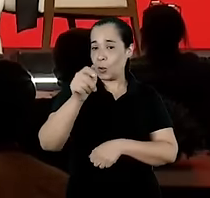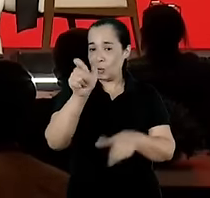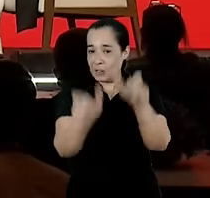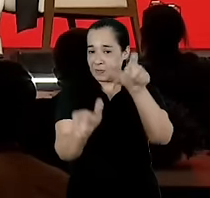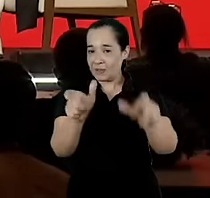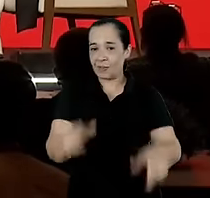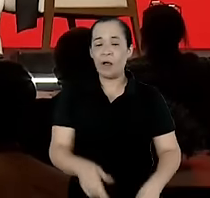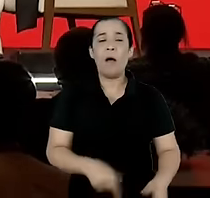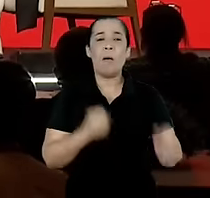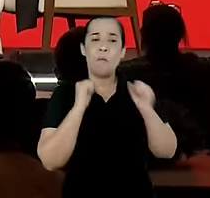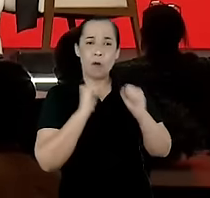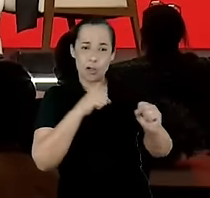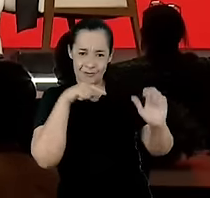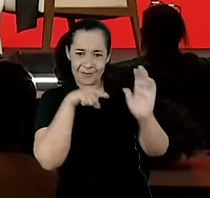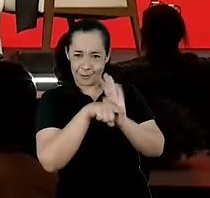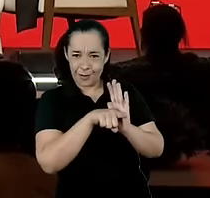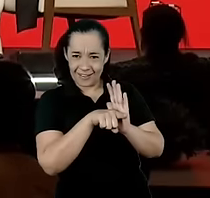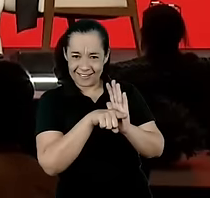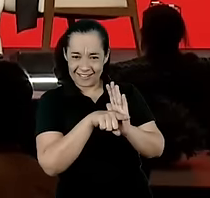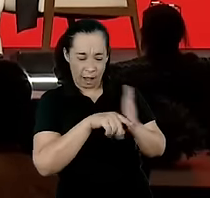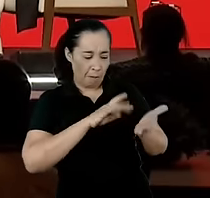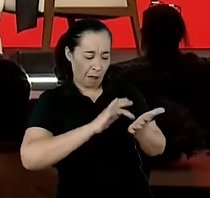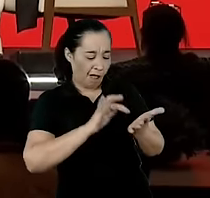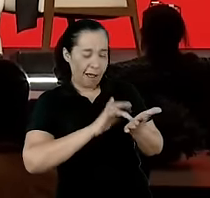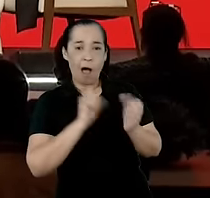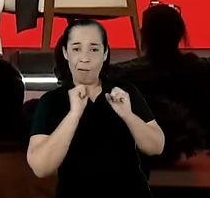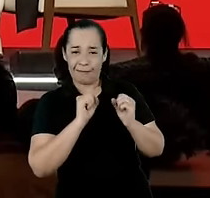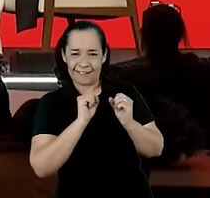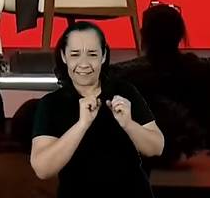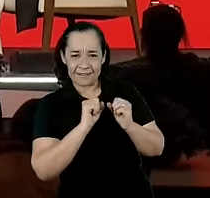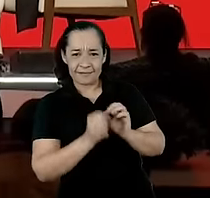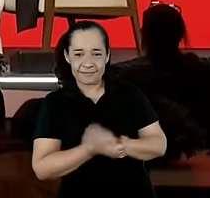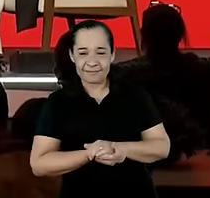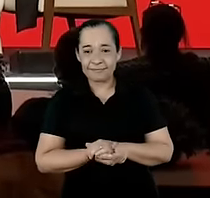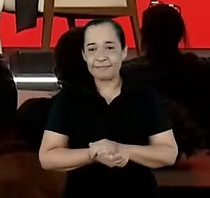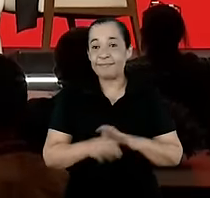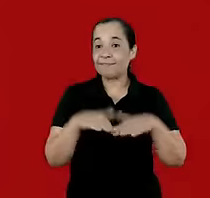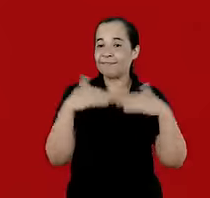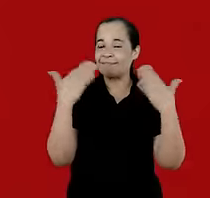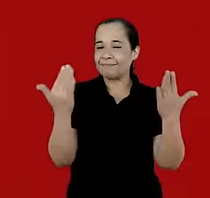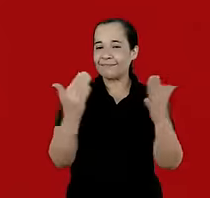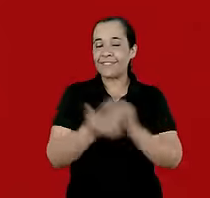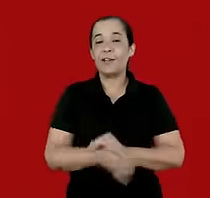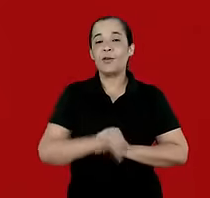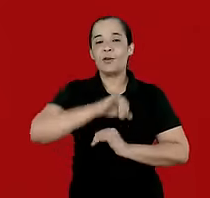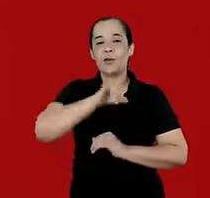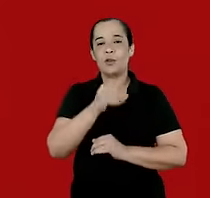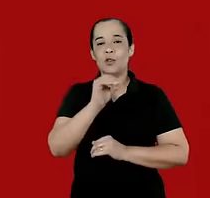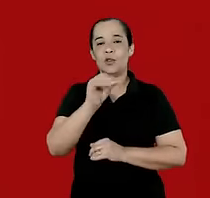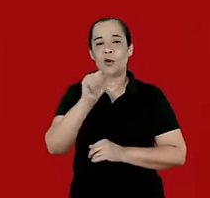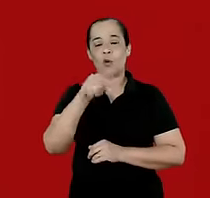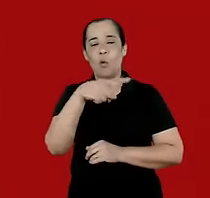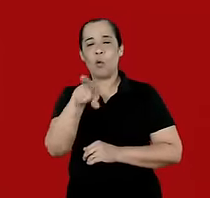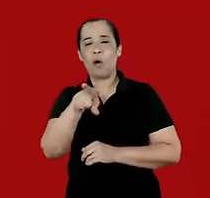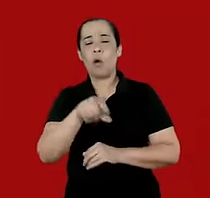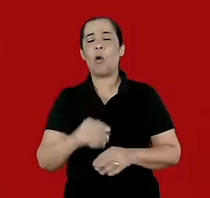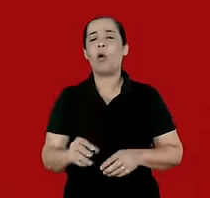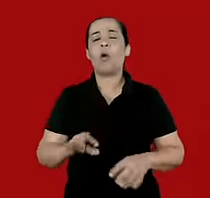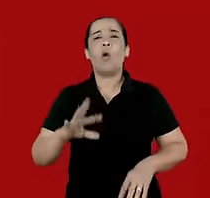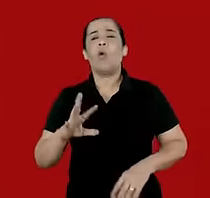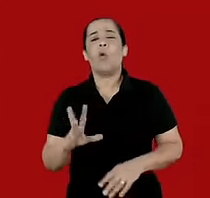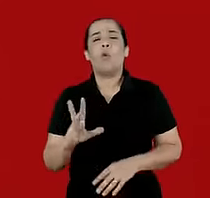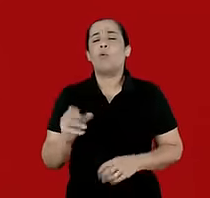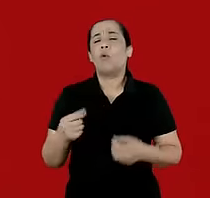pergunta do Público aqui mzu quer seguir vamos lá eh pro João Pedro também qual é a importância da resolução 175 pro